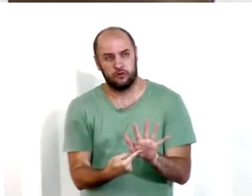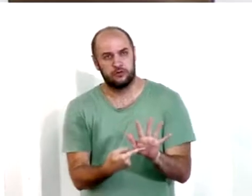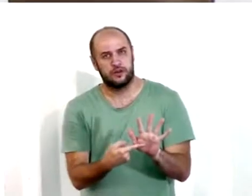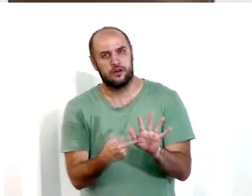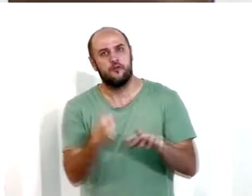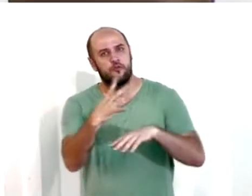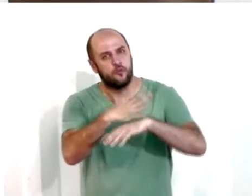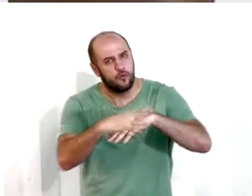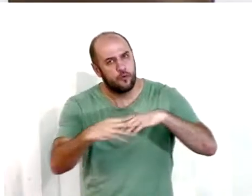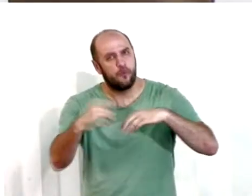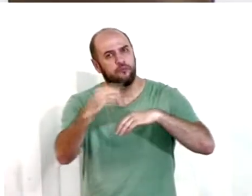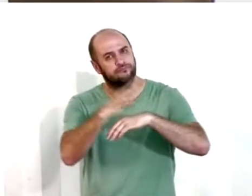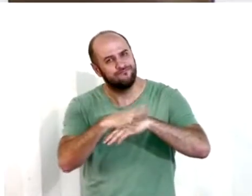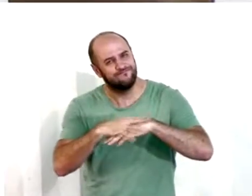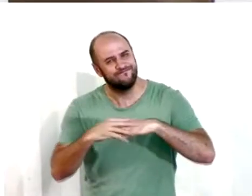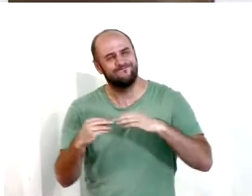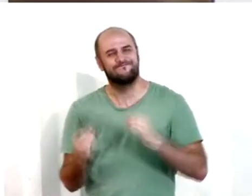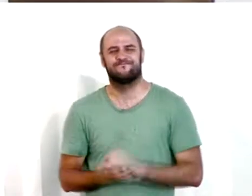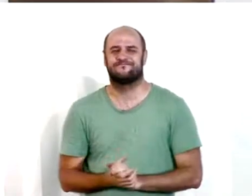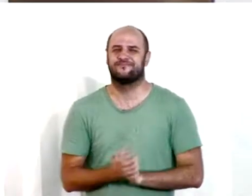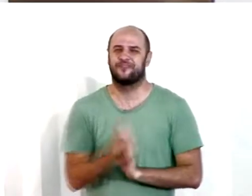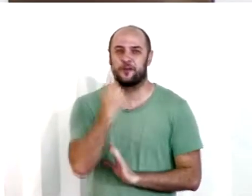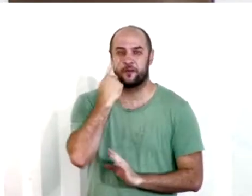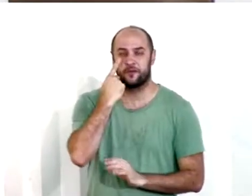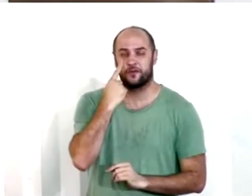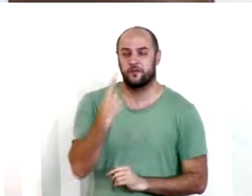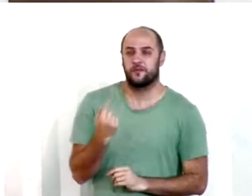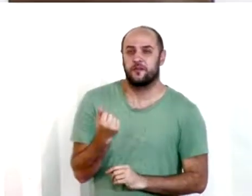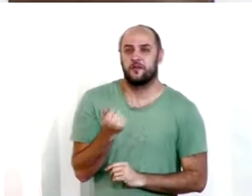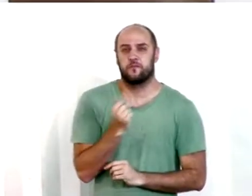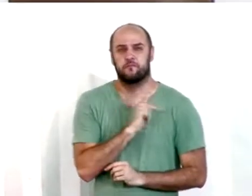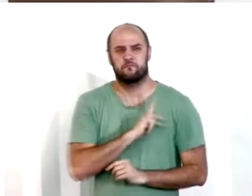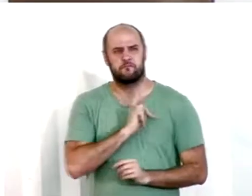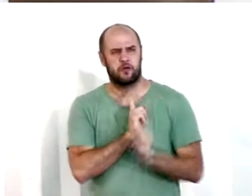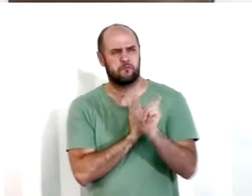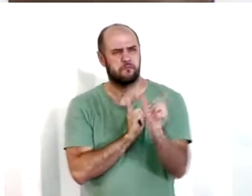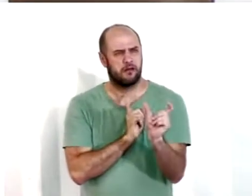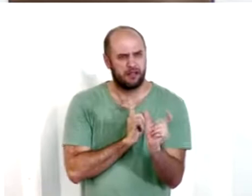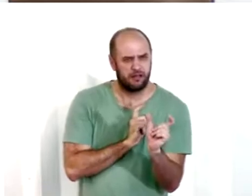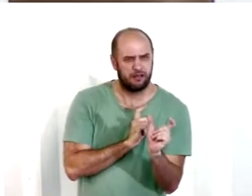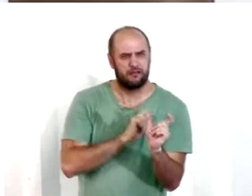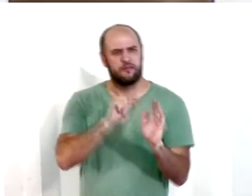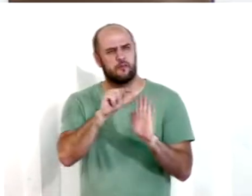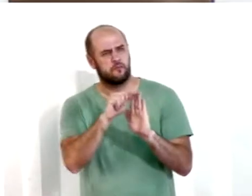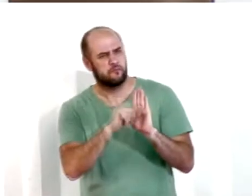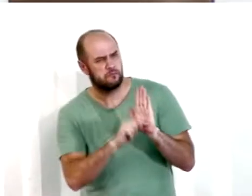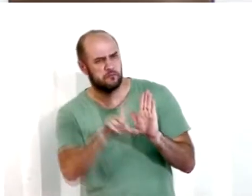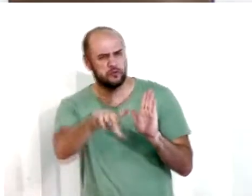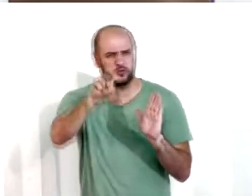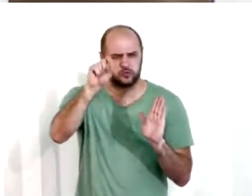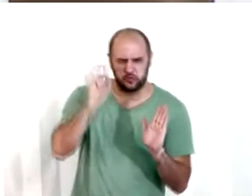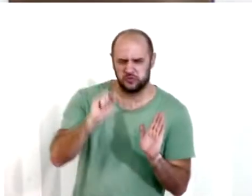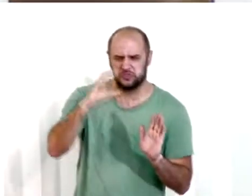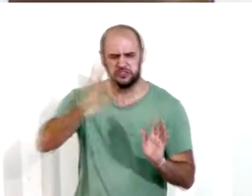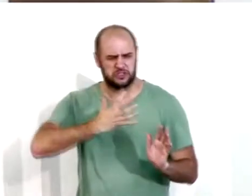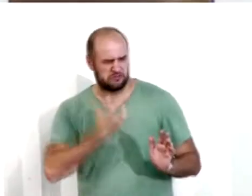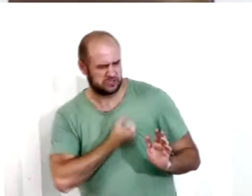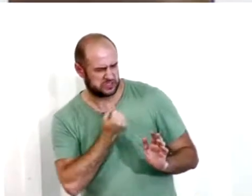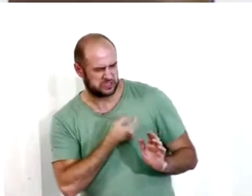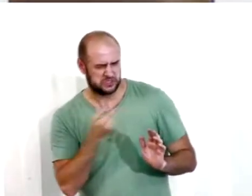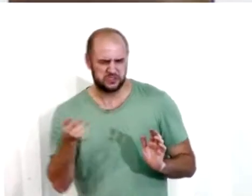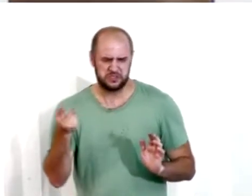de consolo. Quando nós lemos e vemos palavras como predestinar, escolher,